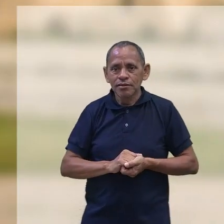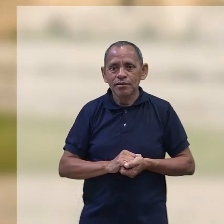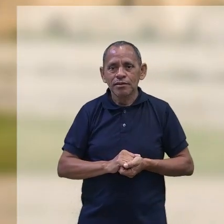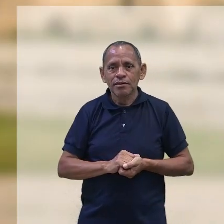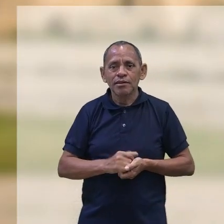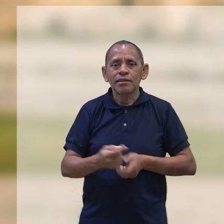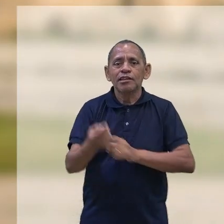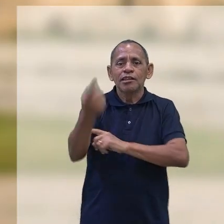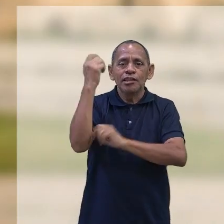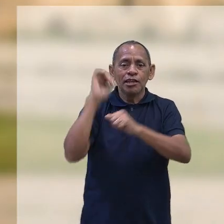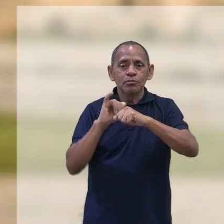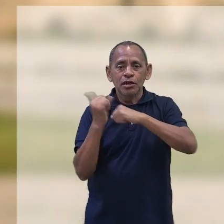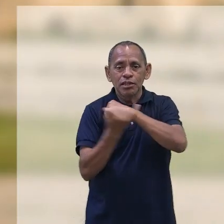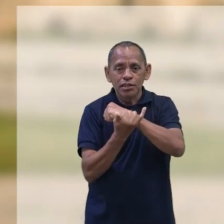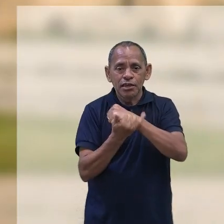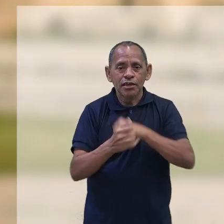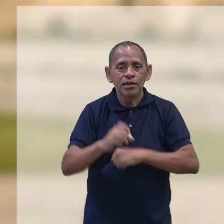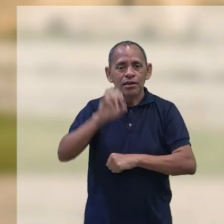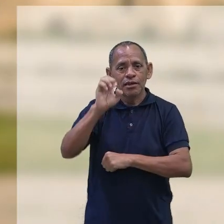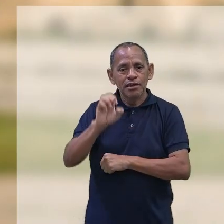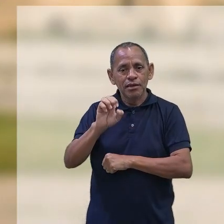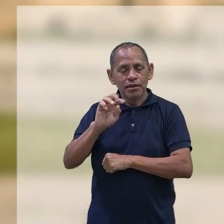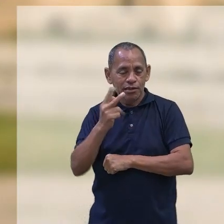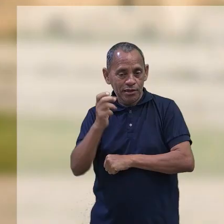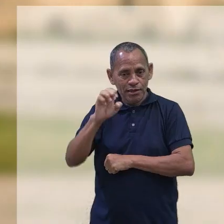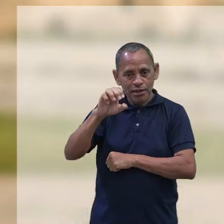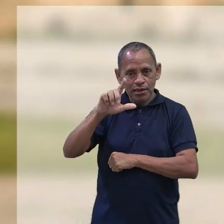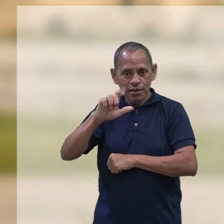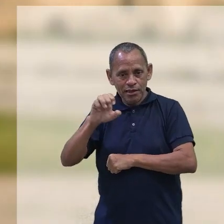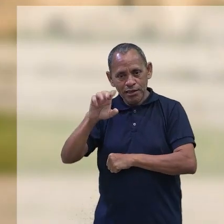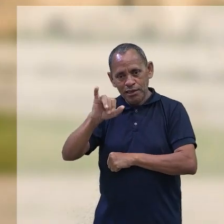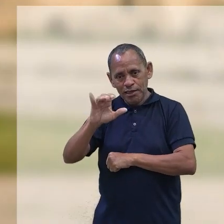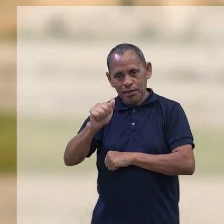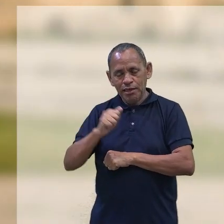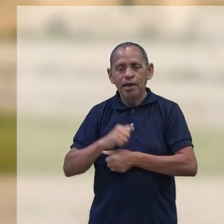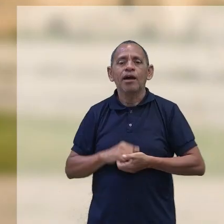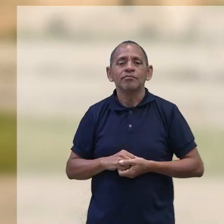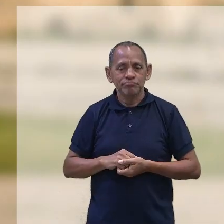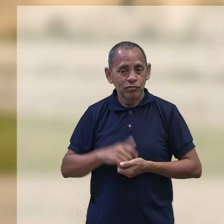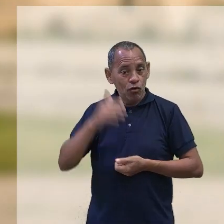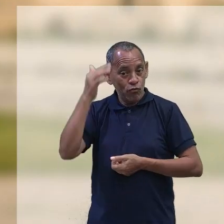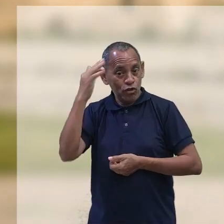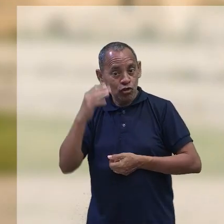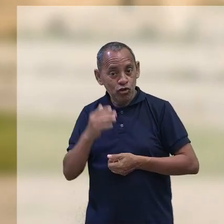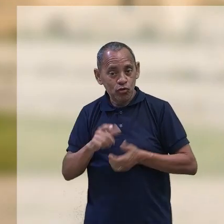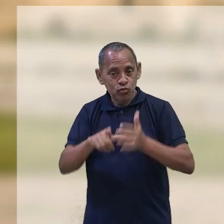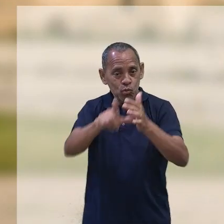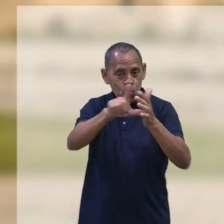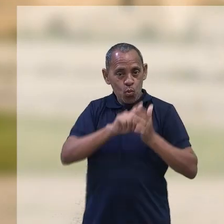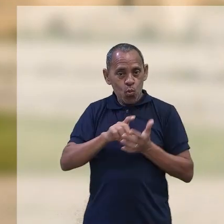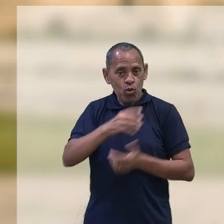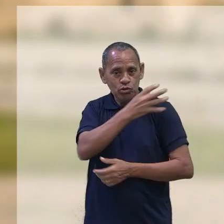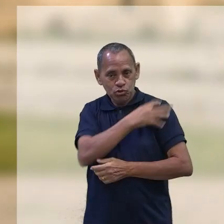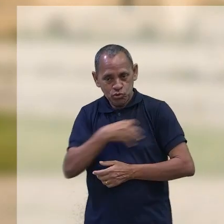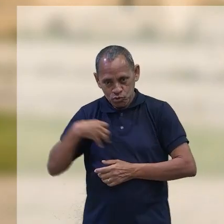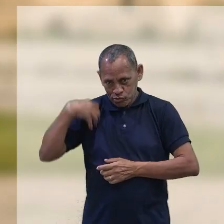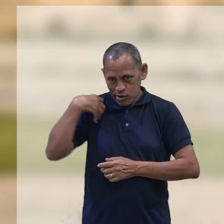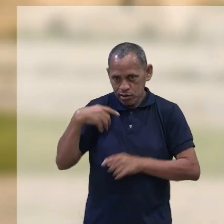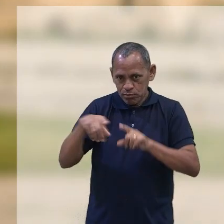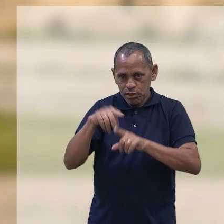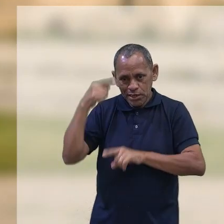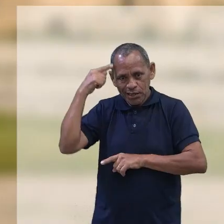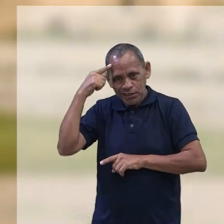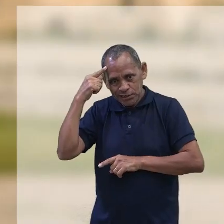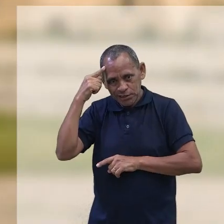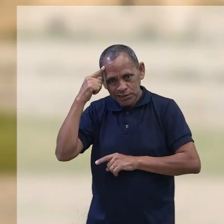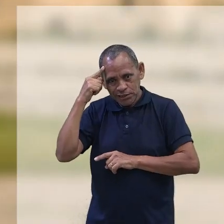ele é lá de uma ilha chamada Eleia. Ele foi um filósofo pré-socrático, que propôs essa ideia fundamental do